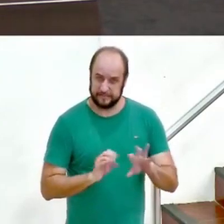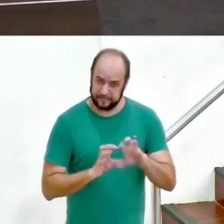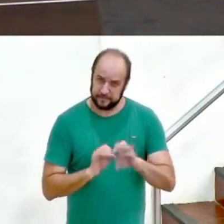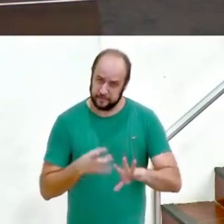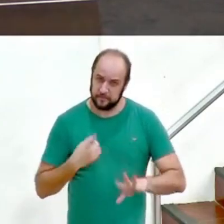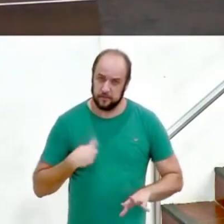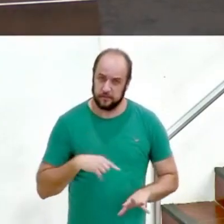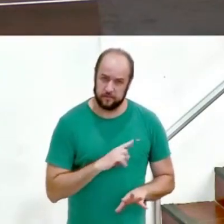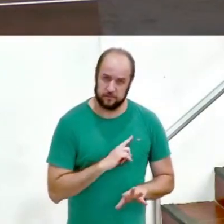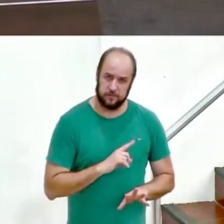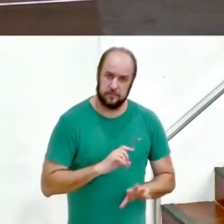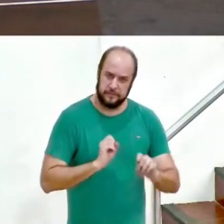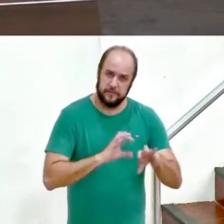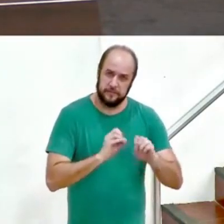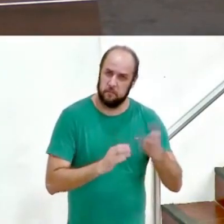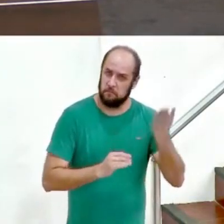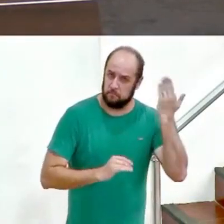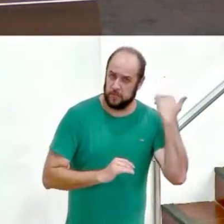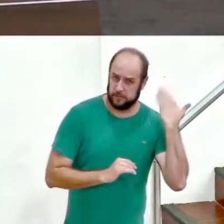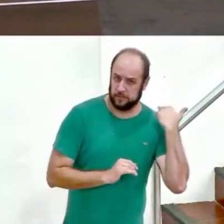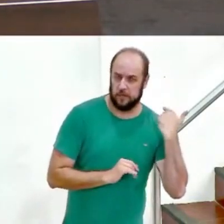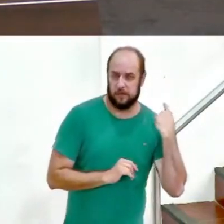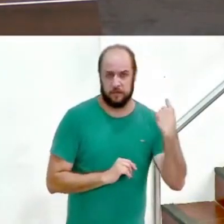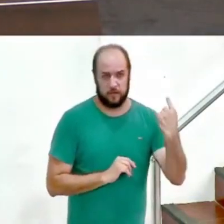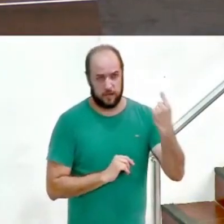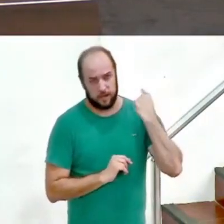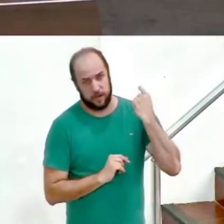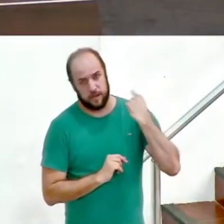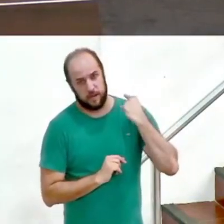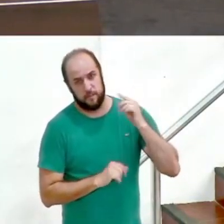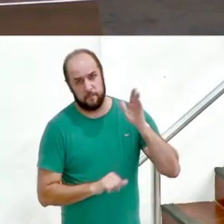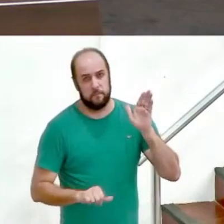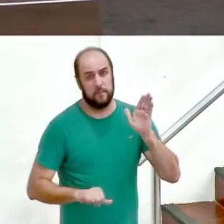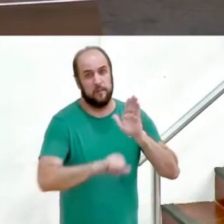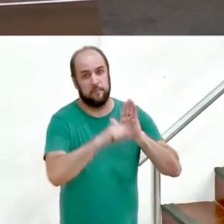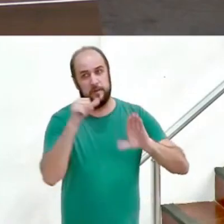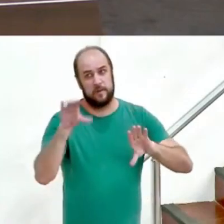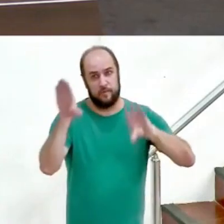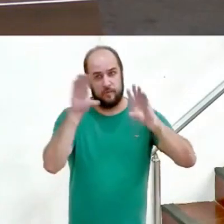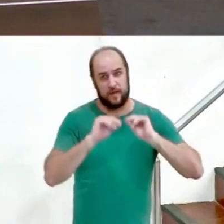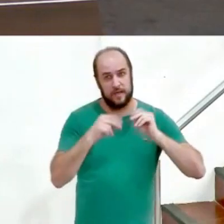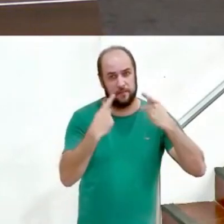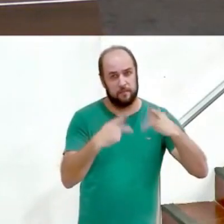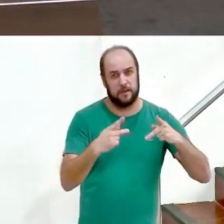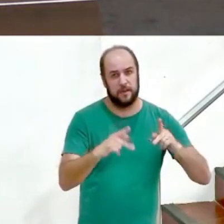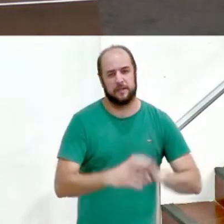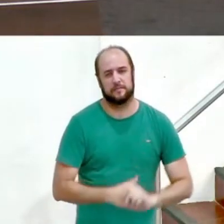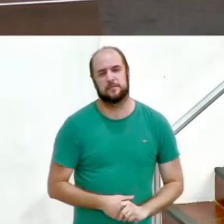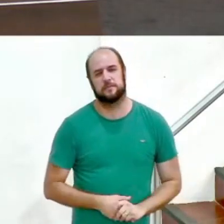não somente destes, que foram a audiência primária desta mensagem,